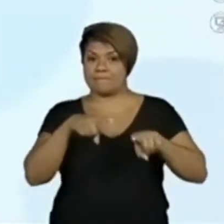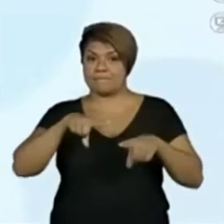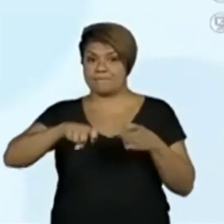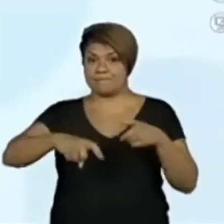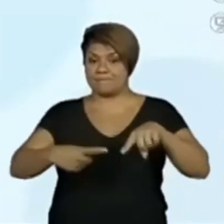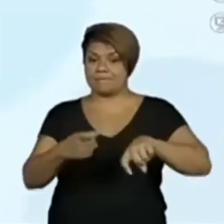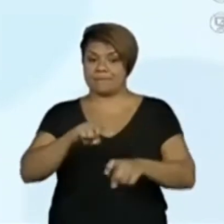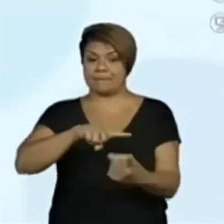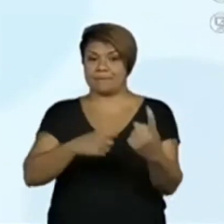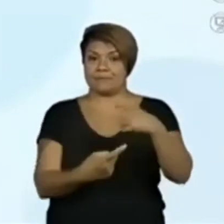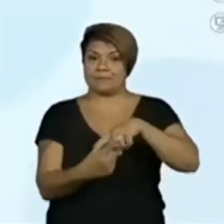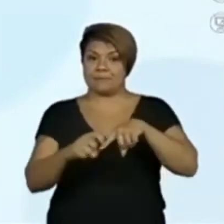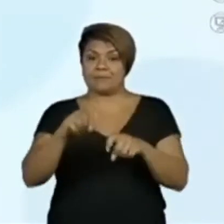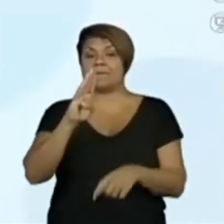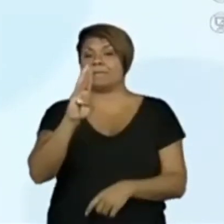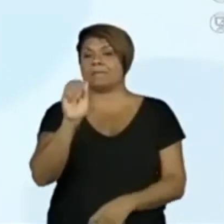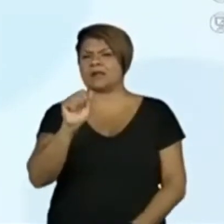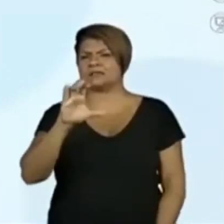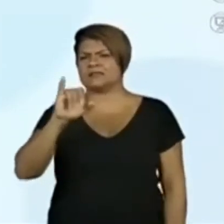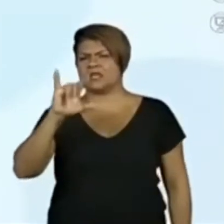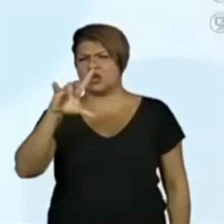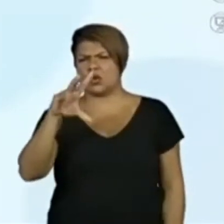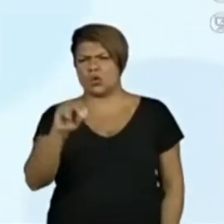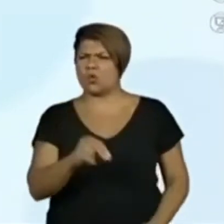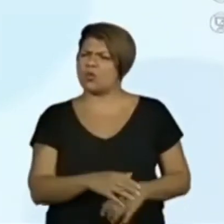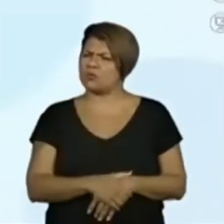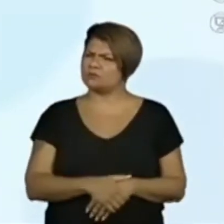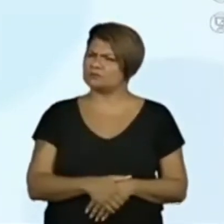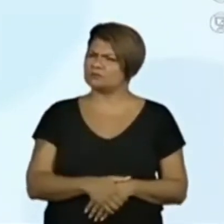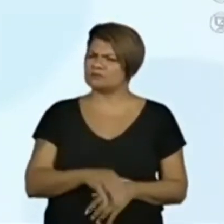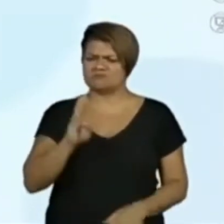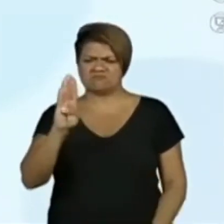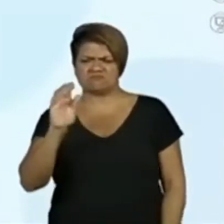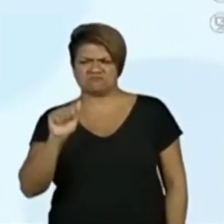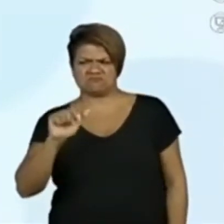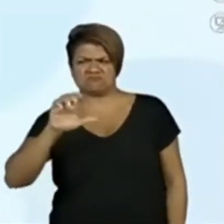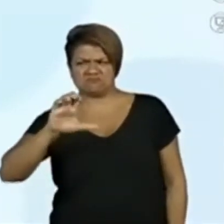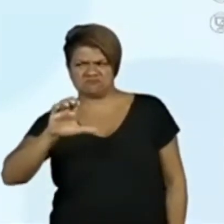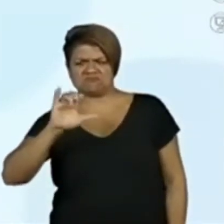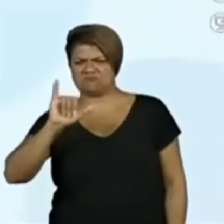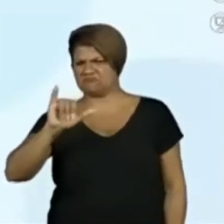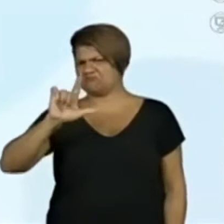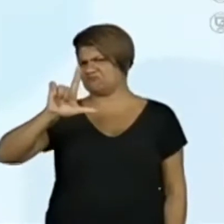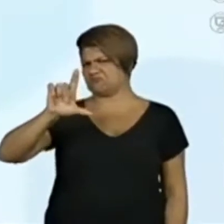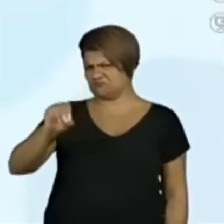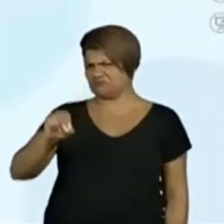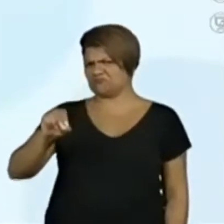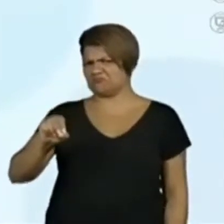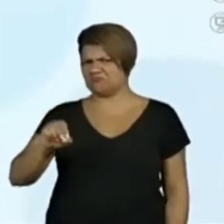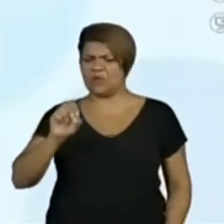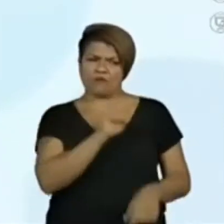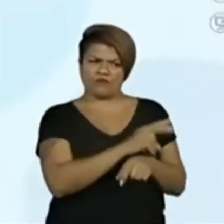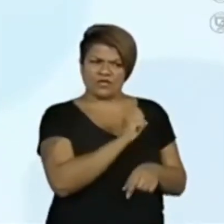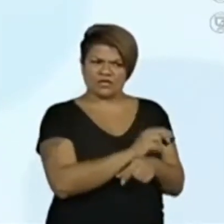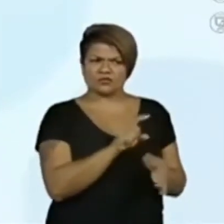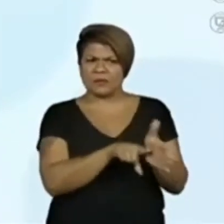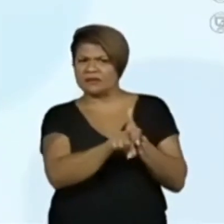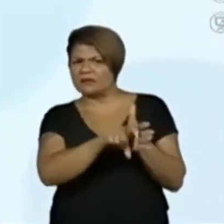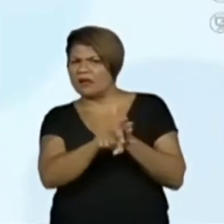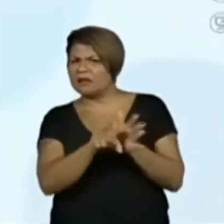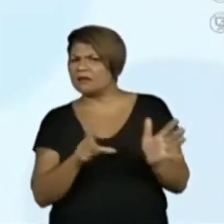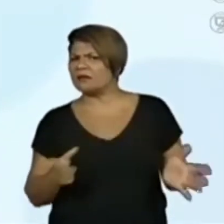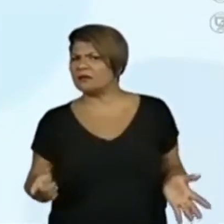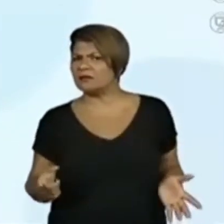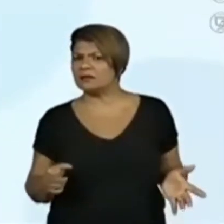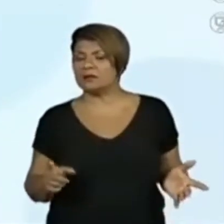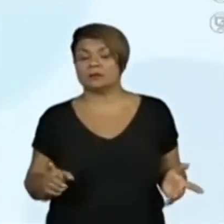bacilo? Já pensou nisso? Será que um bacilo é um vírus ou é uma bactéria?